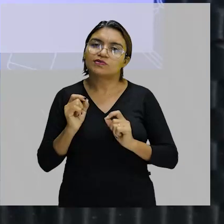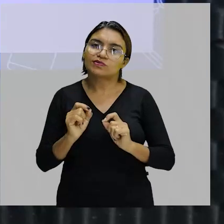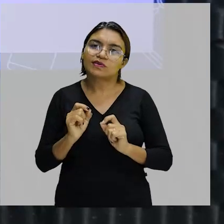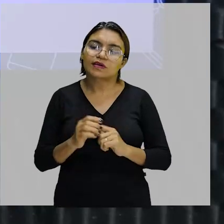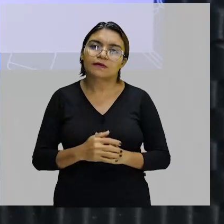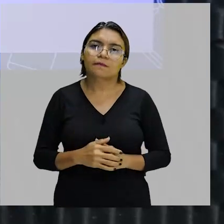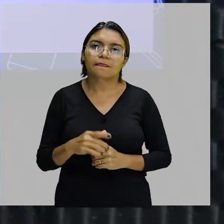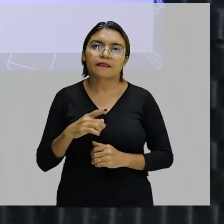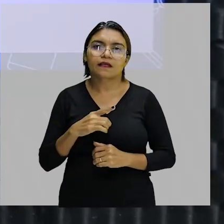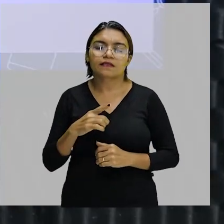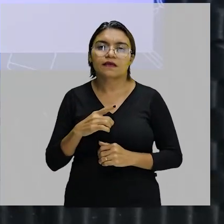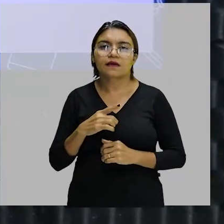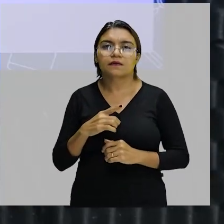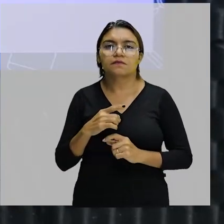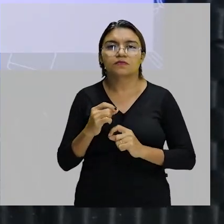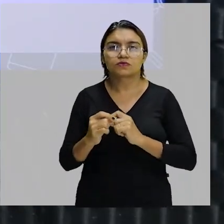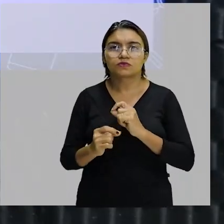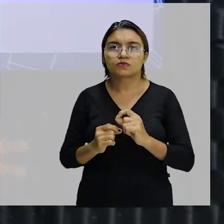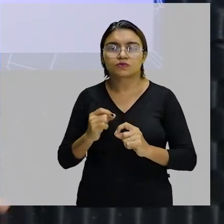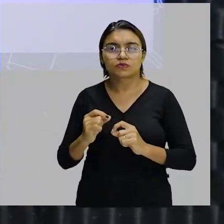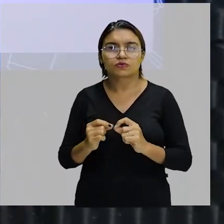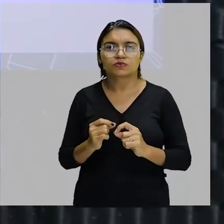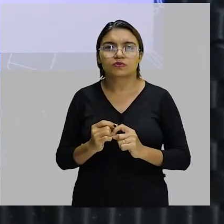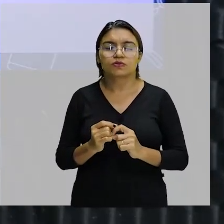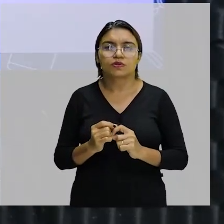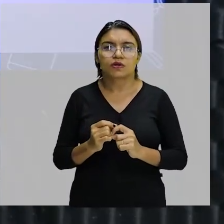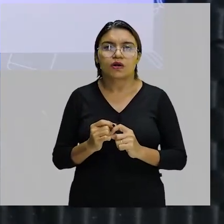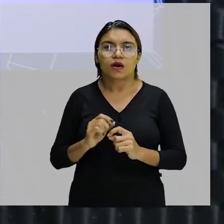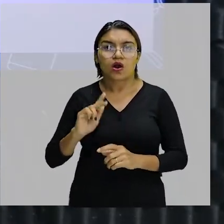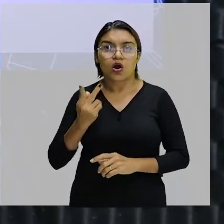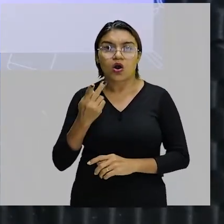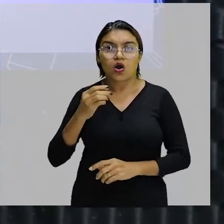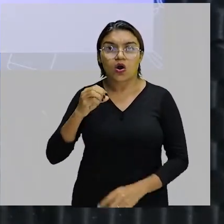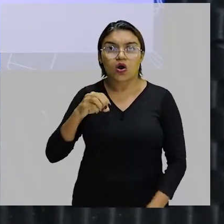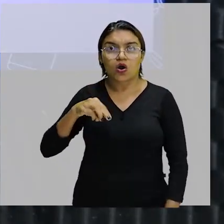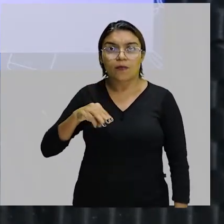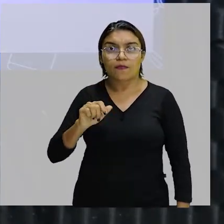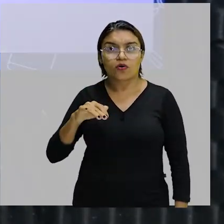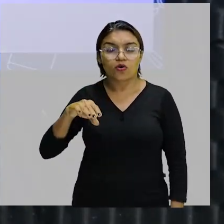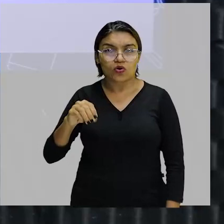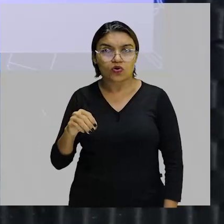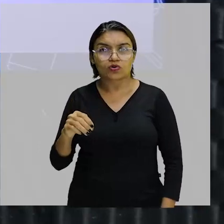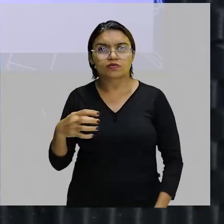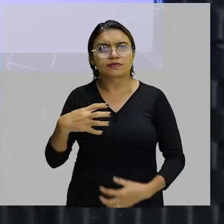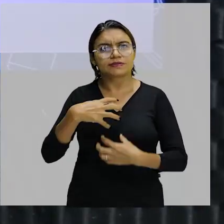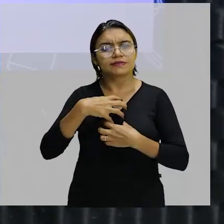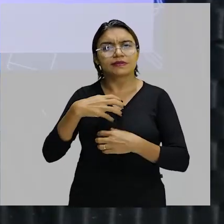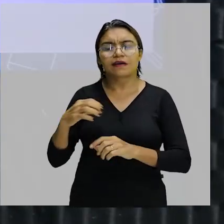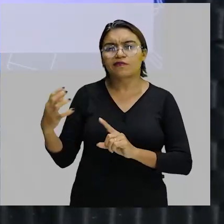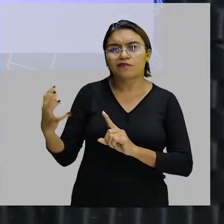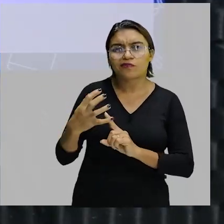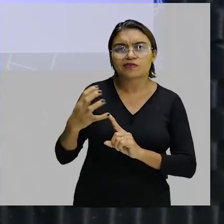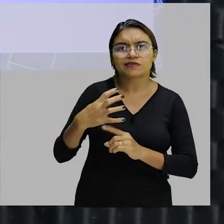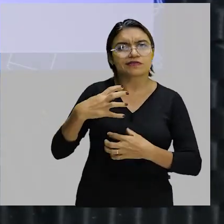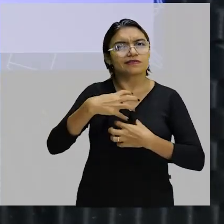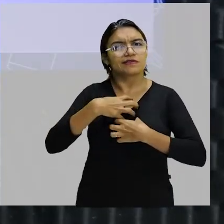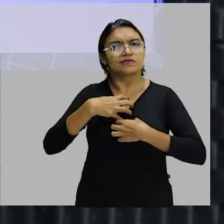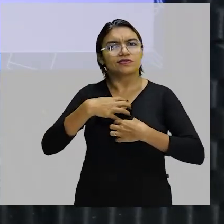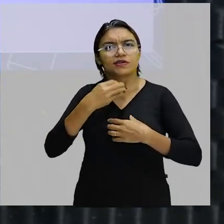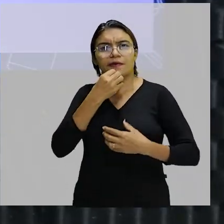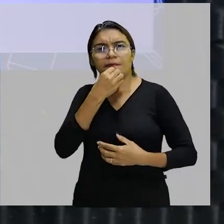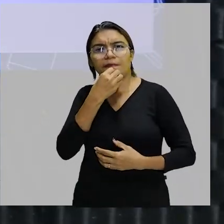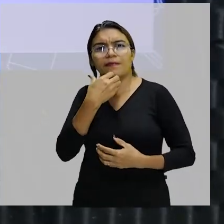nós recebemos ali doses cavalares de hormônios que dá essa sensação de bem-estar. Você se sente